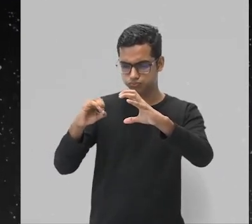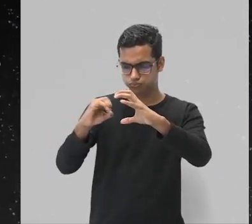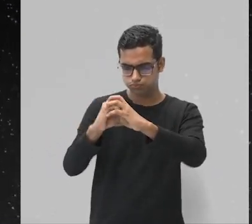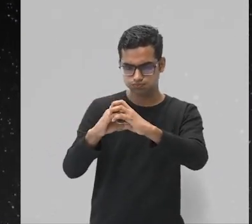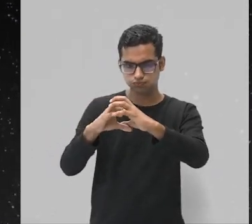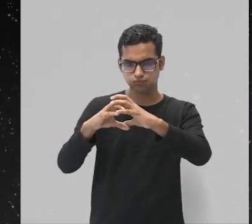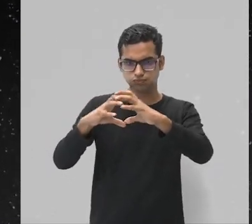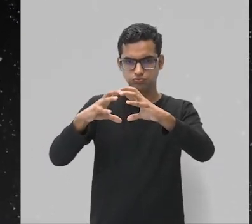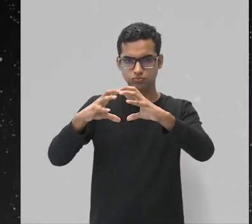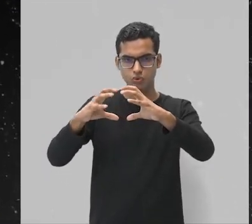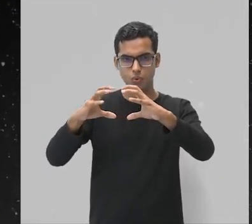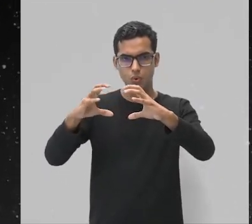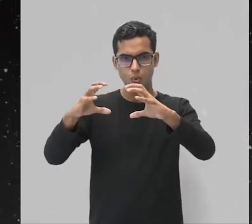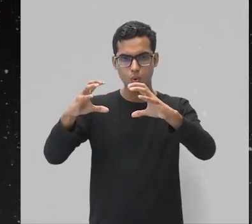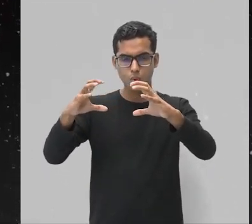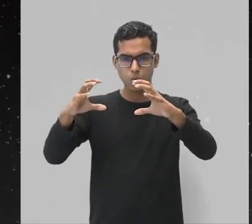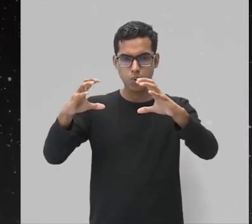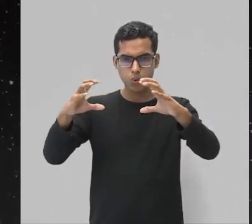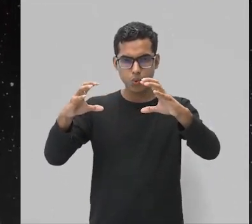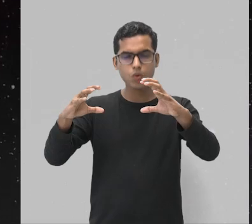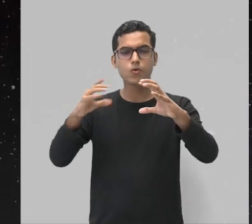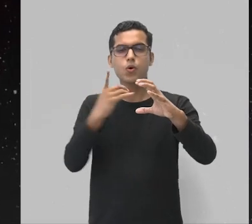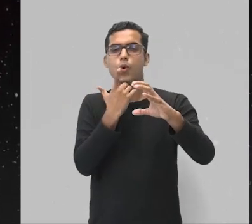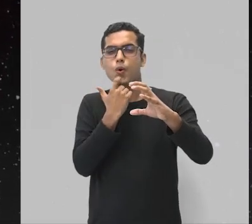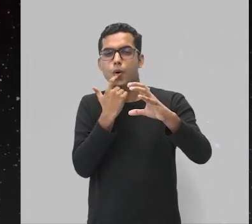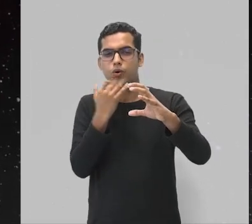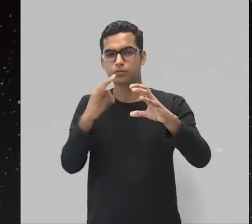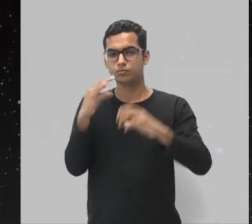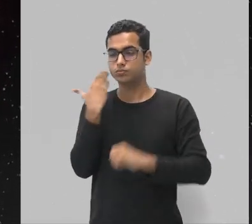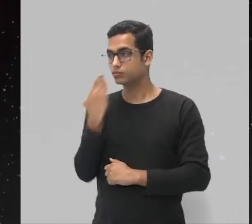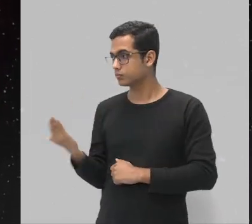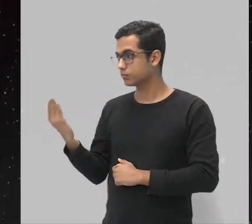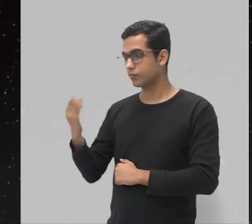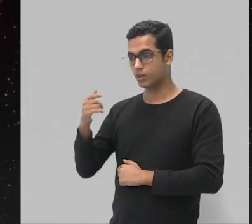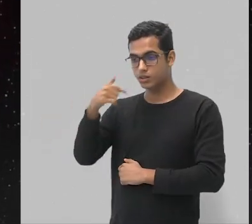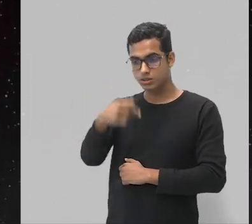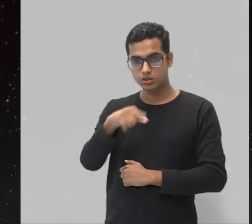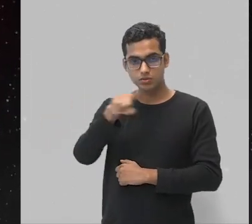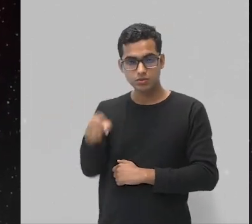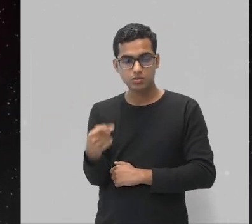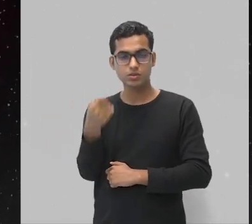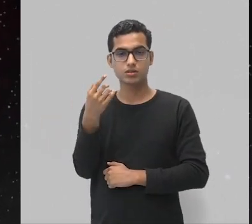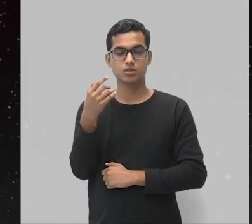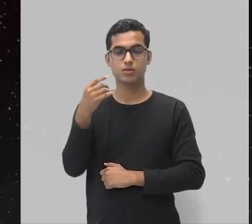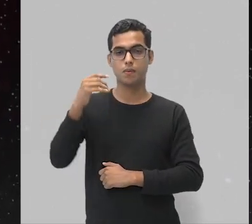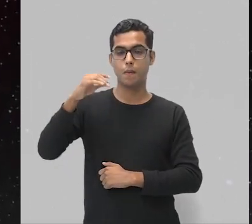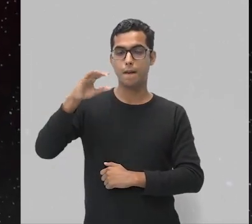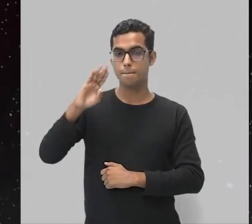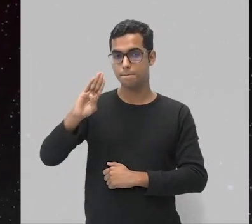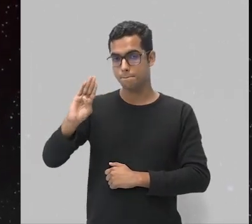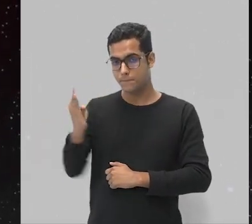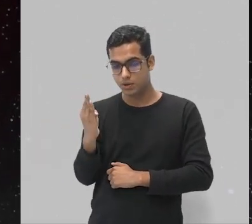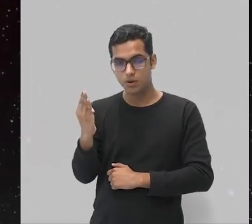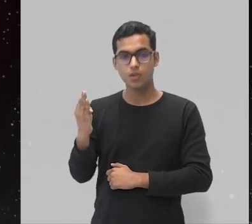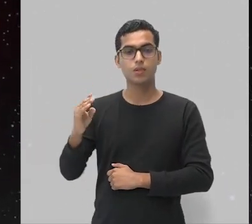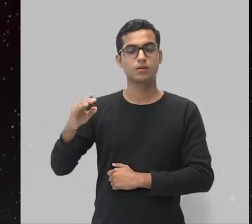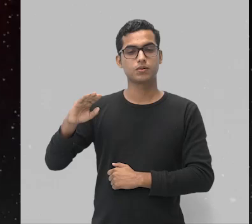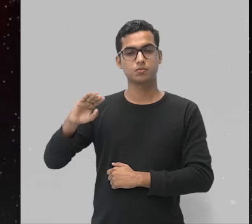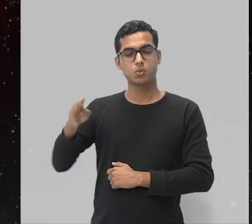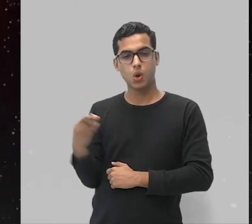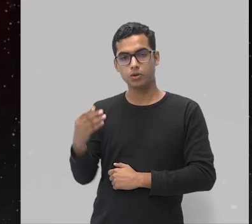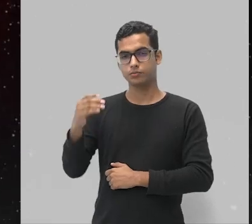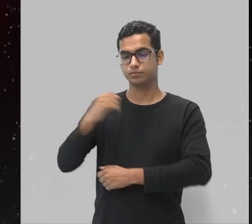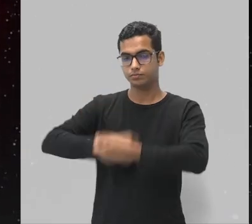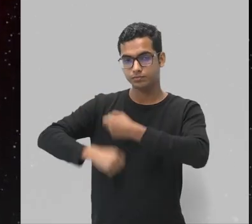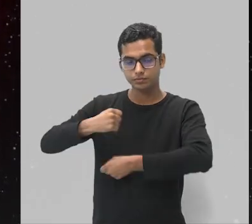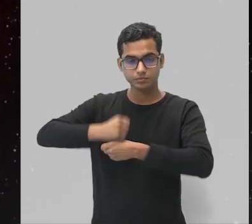Sol irá tornar-se uma gigante vermelha. Daqui a 7,9 bilhões de anos, o Sol irá alcançar o seu tamanho